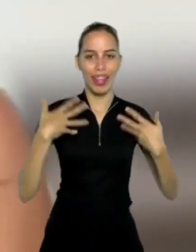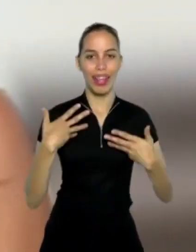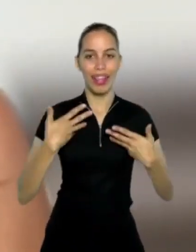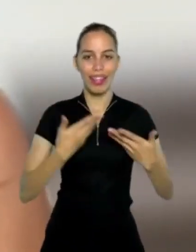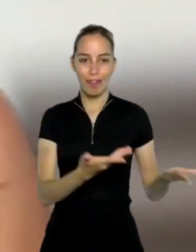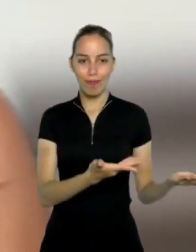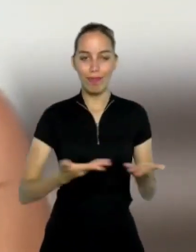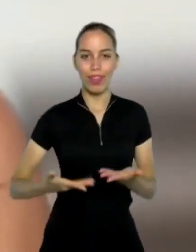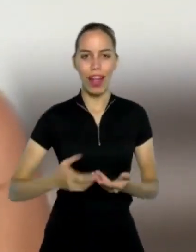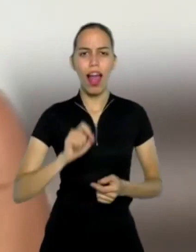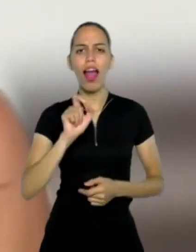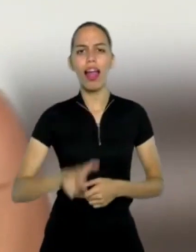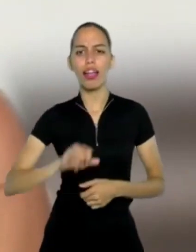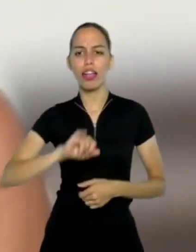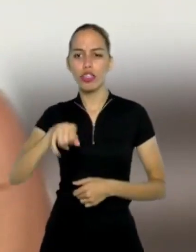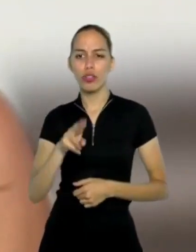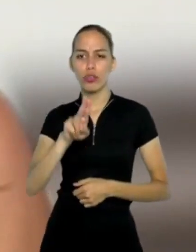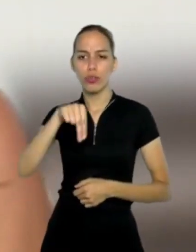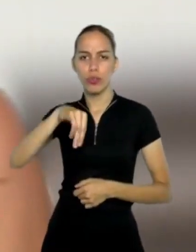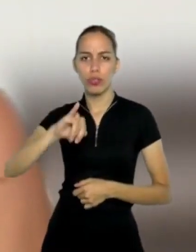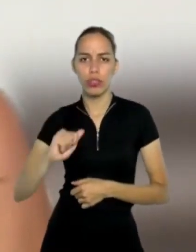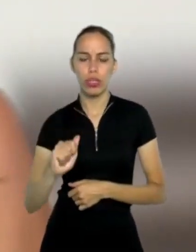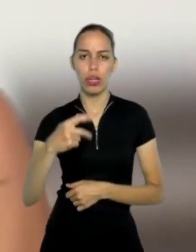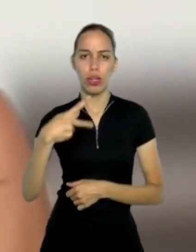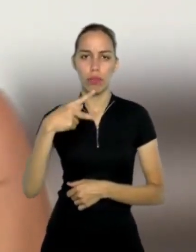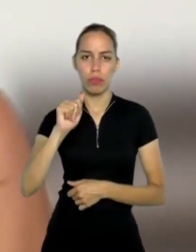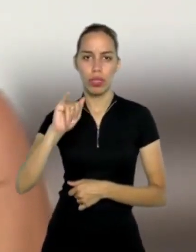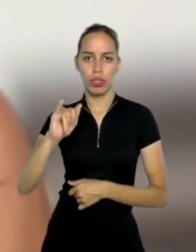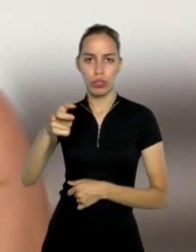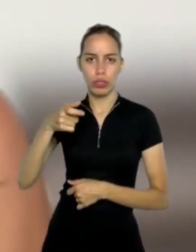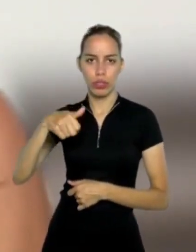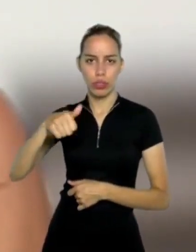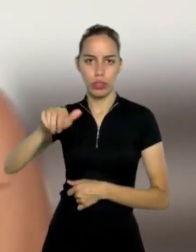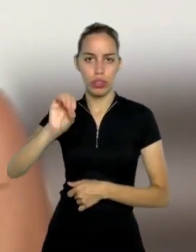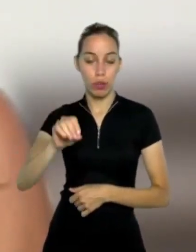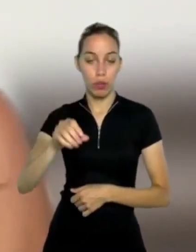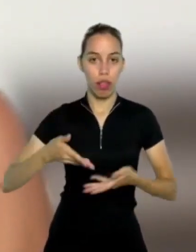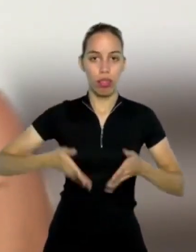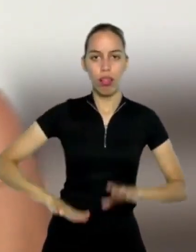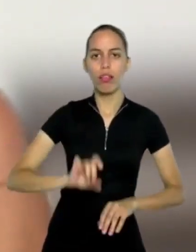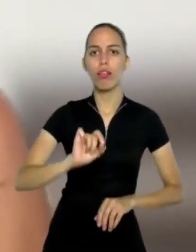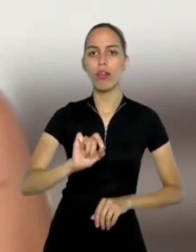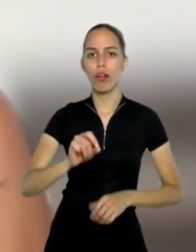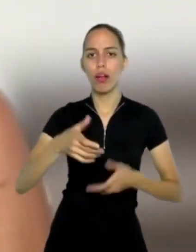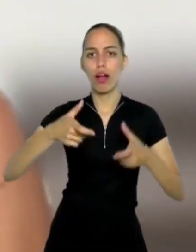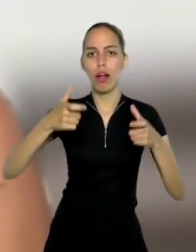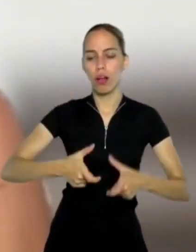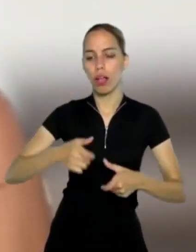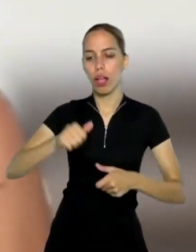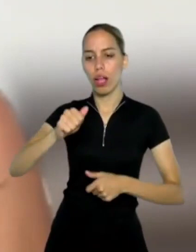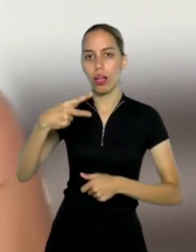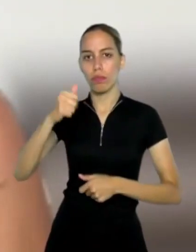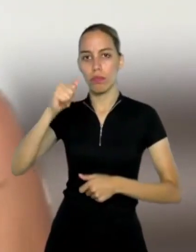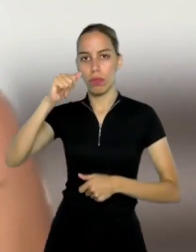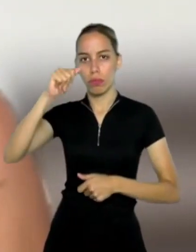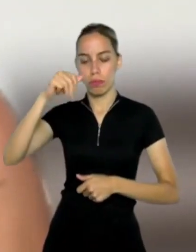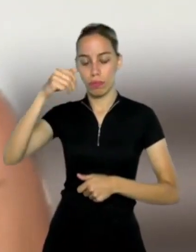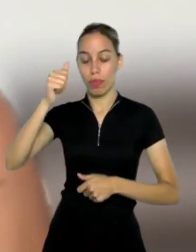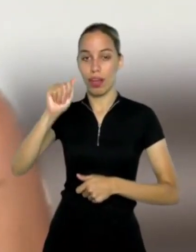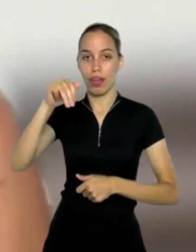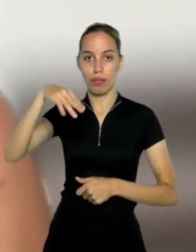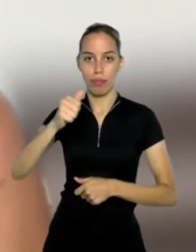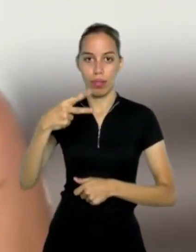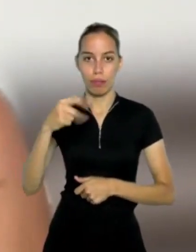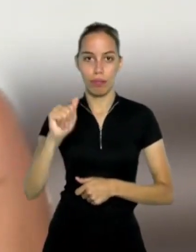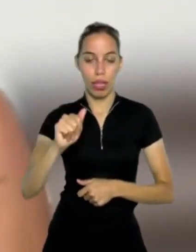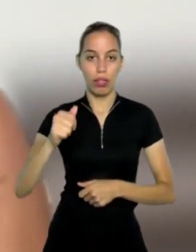aqui a Júnia Paixão, que é uma autora que nasceu no Amapá, mas morou em Belo Horizonte muitos anos e hoje vive em